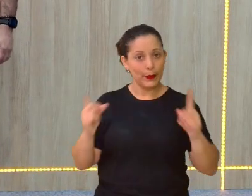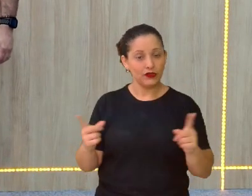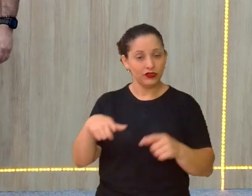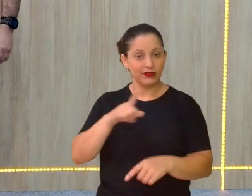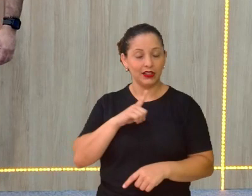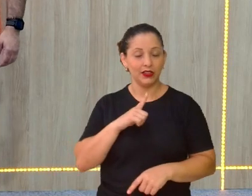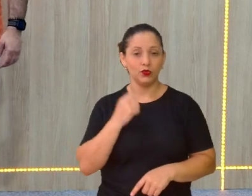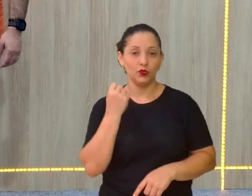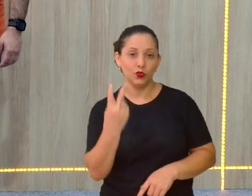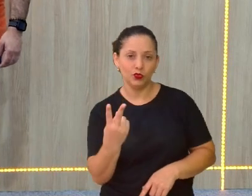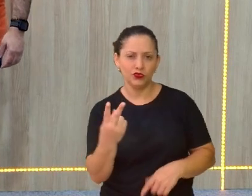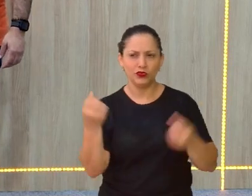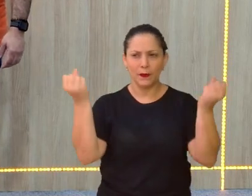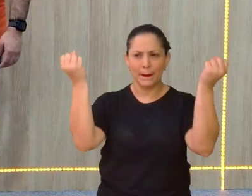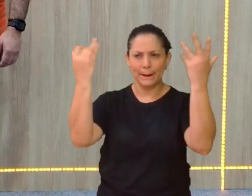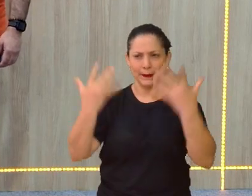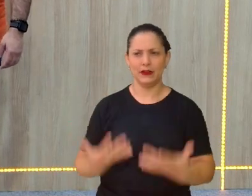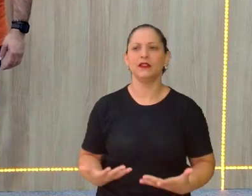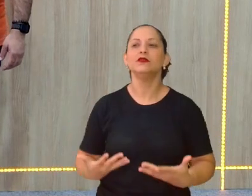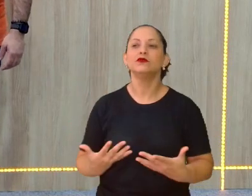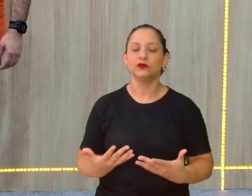lendária histórico-arqueológica, né?